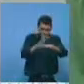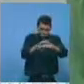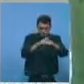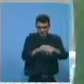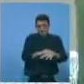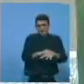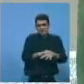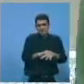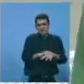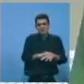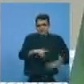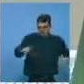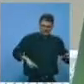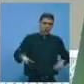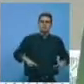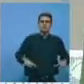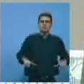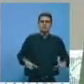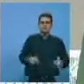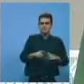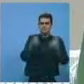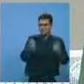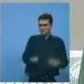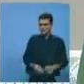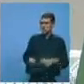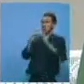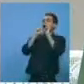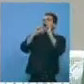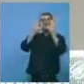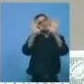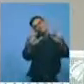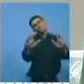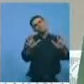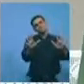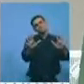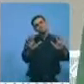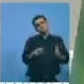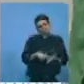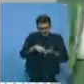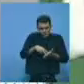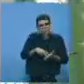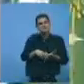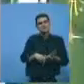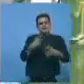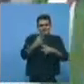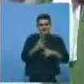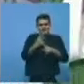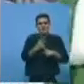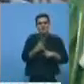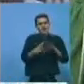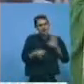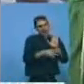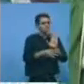mãos, insultados abençoamos, perseguidos suportamos, caluniados consolamos. Por